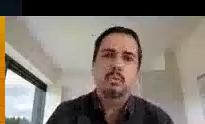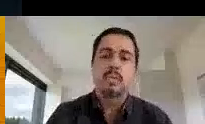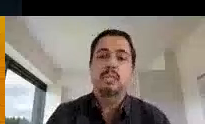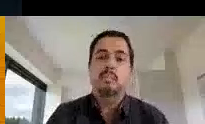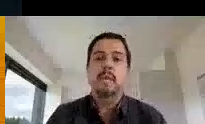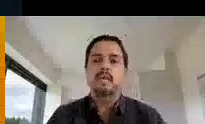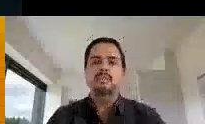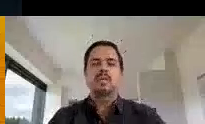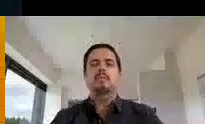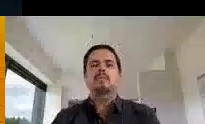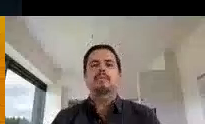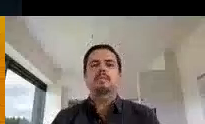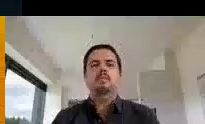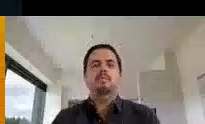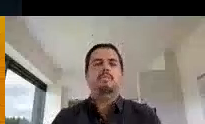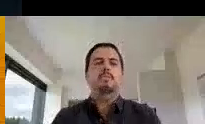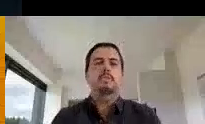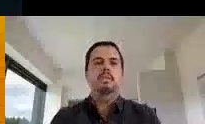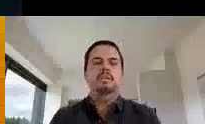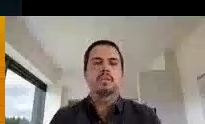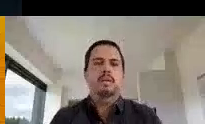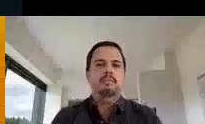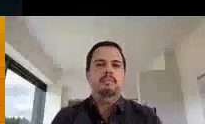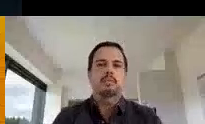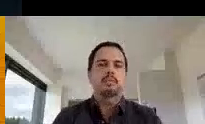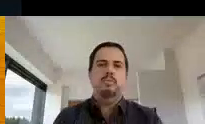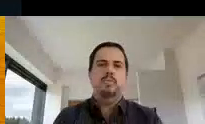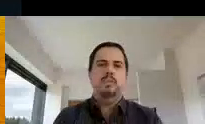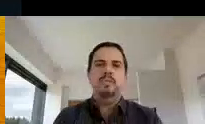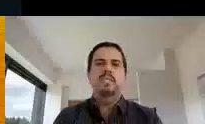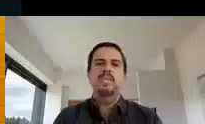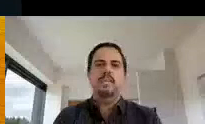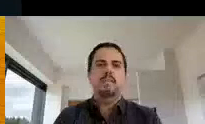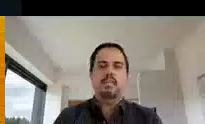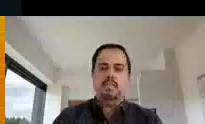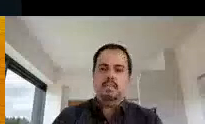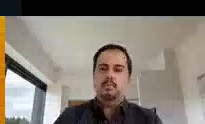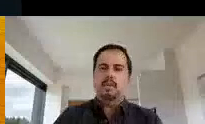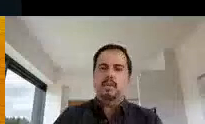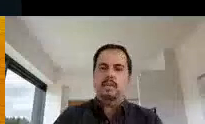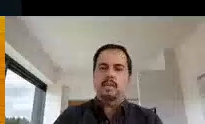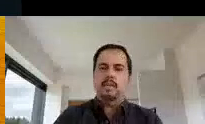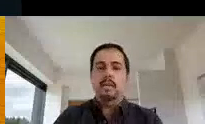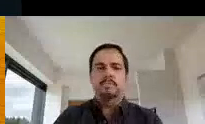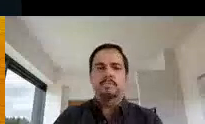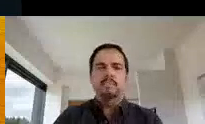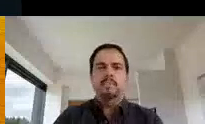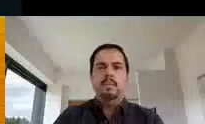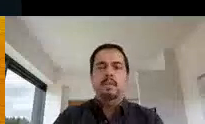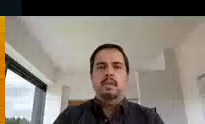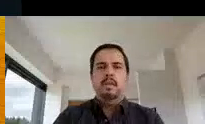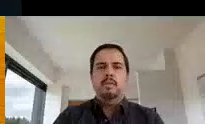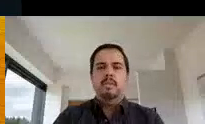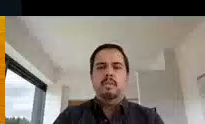por completo desconhecimento de causa. Então você usa os termos clichês aí que o mercado te